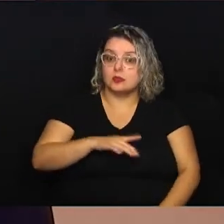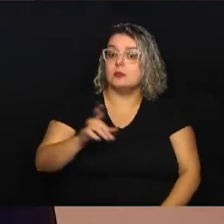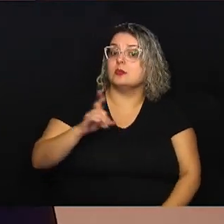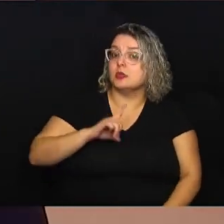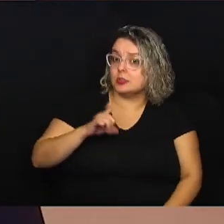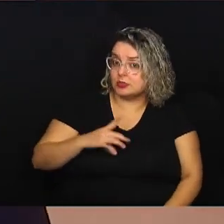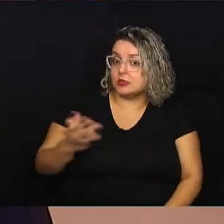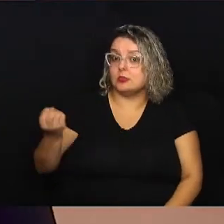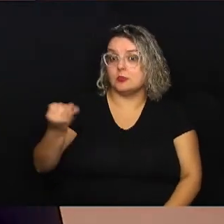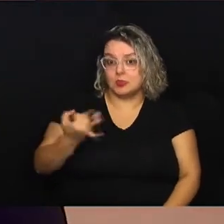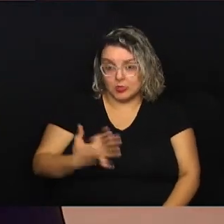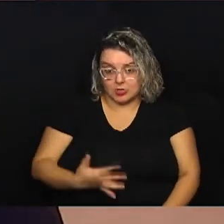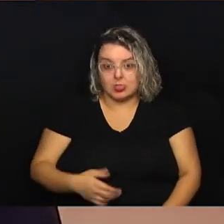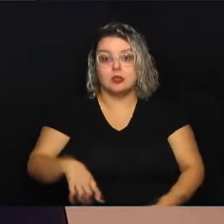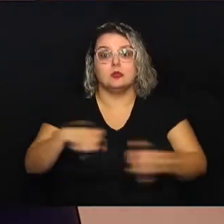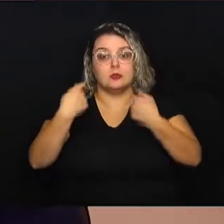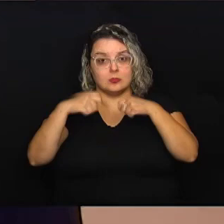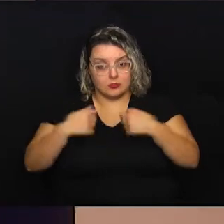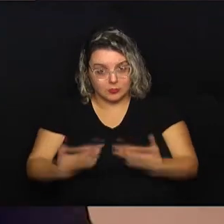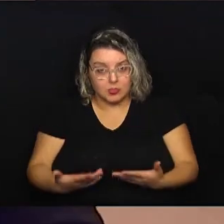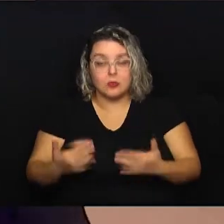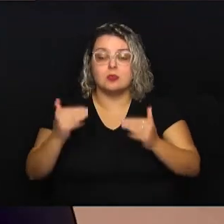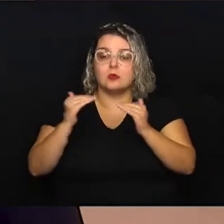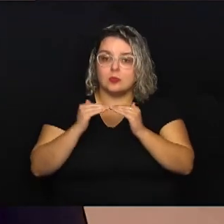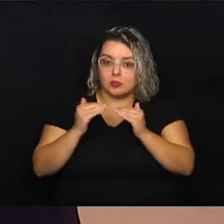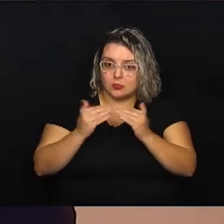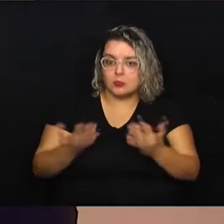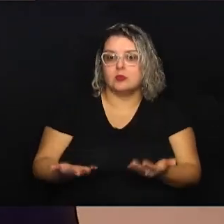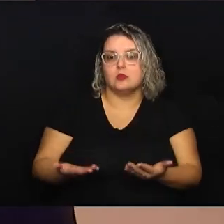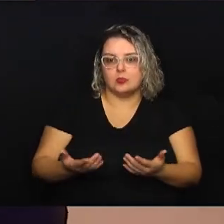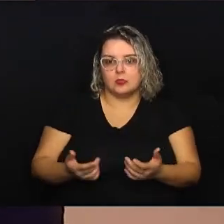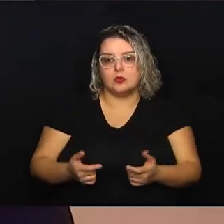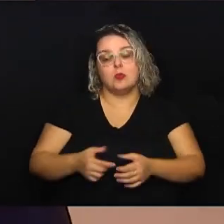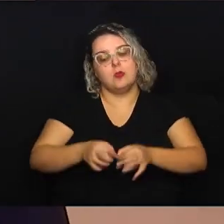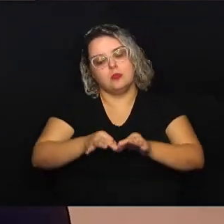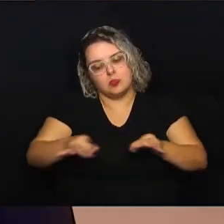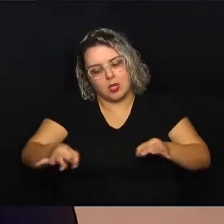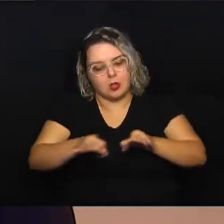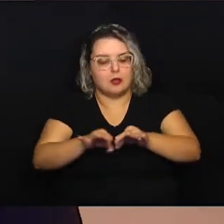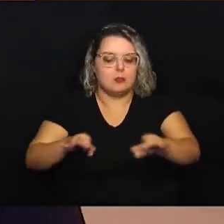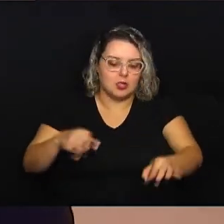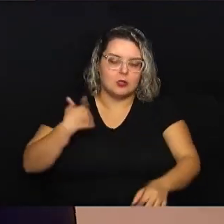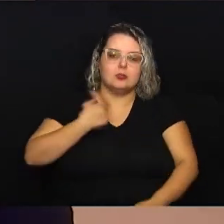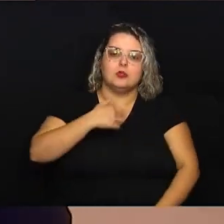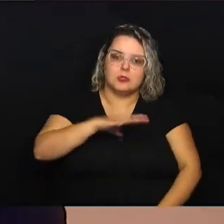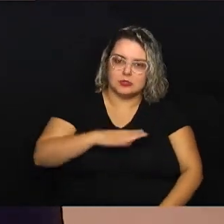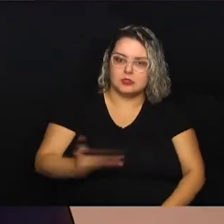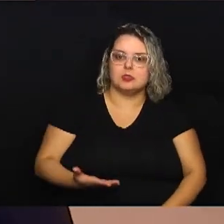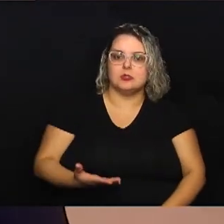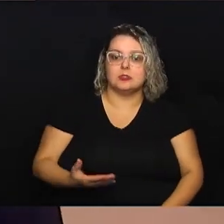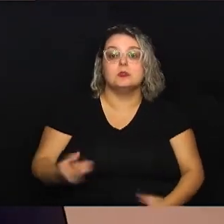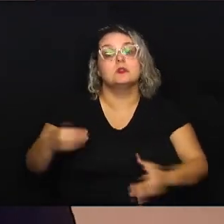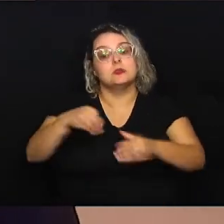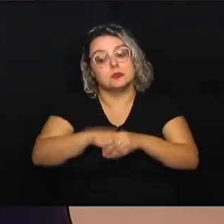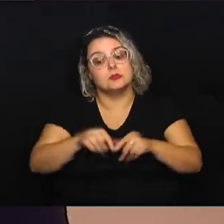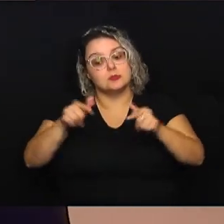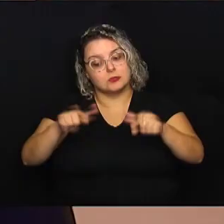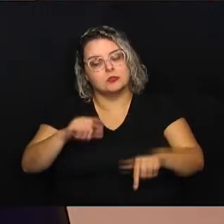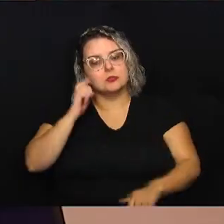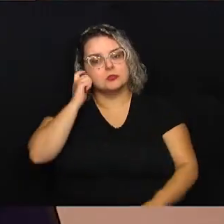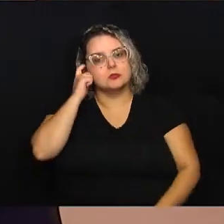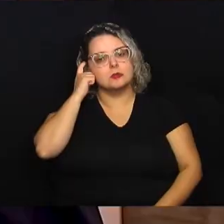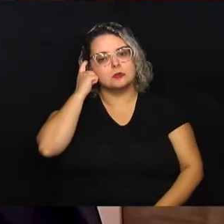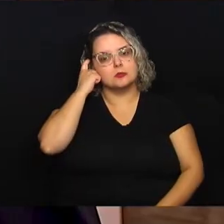uma quantidade necessária, compatível com o tamanho da nossa cidade e que eles estejam nos territórios fazendo